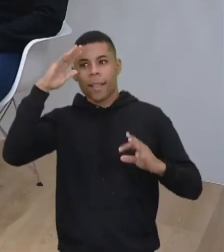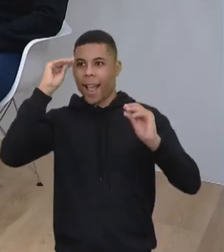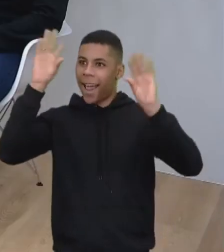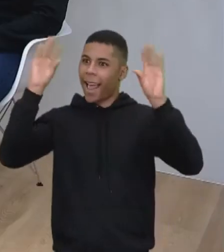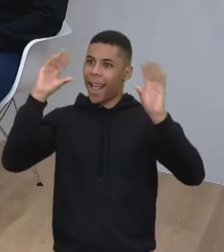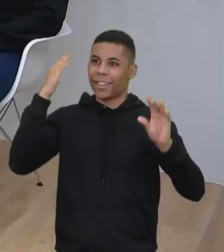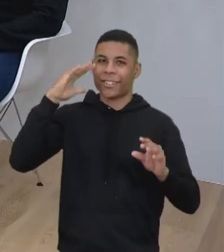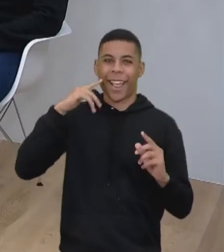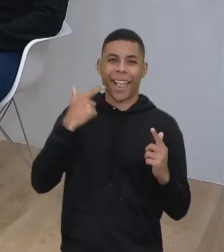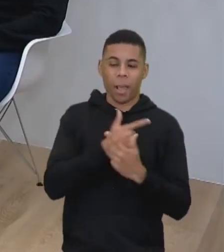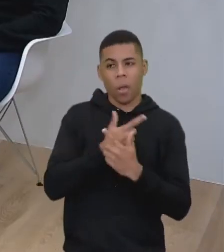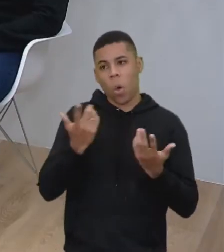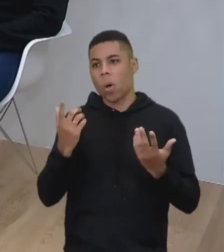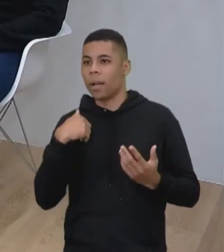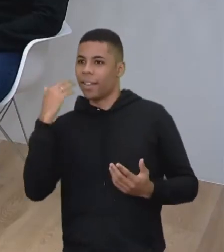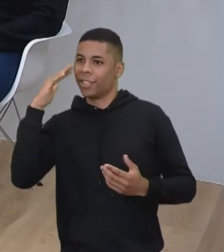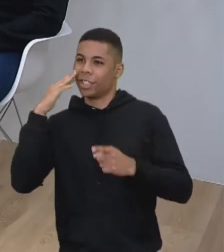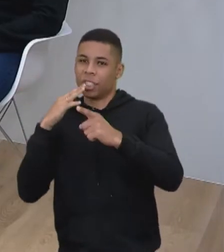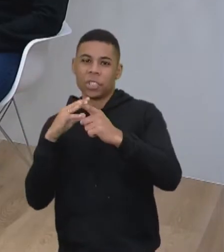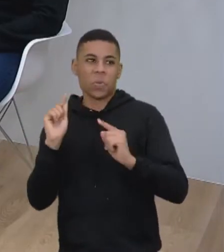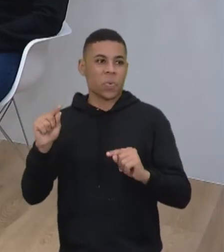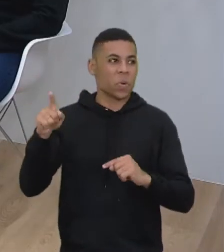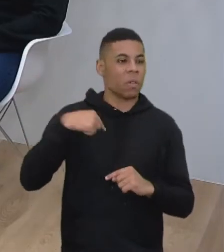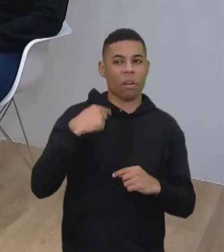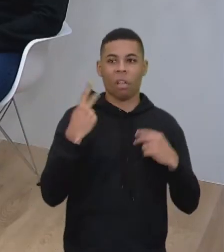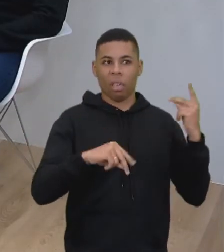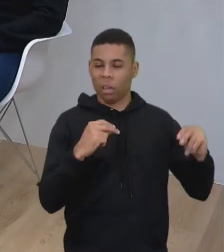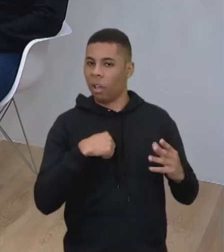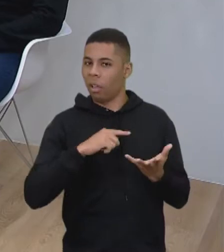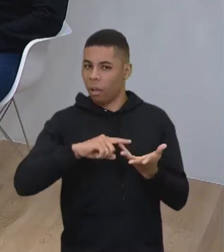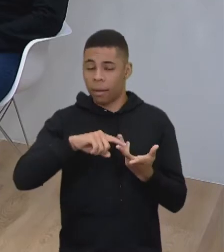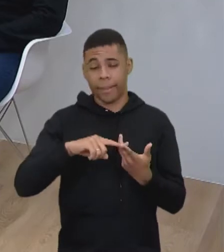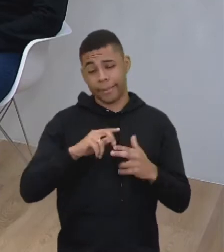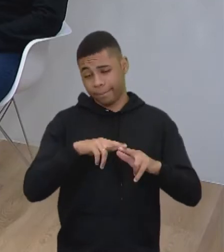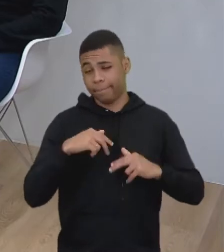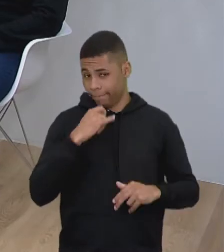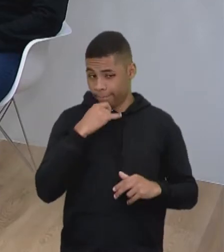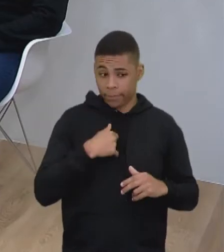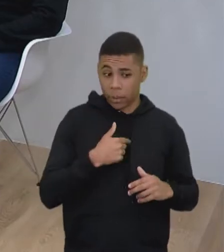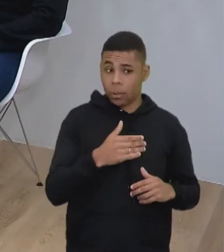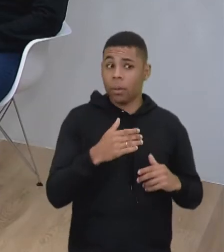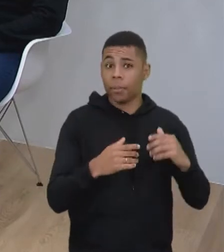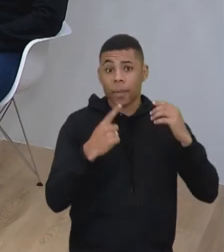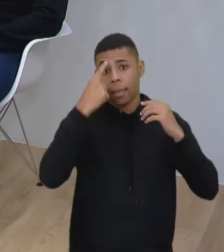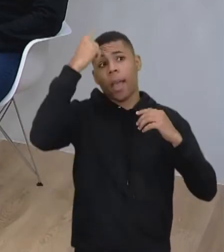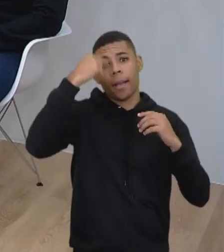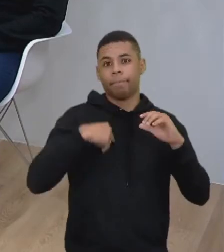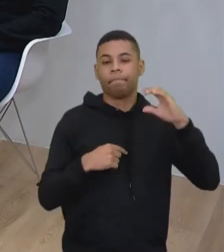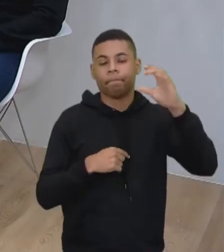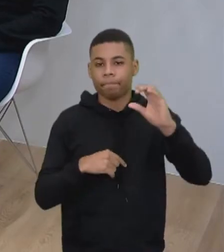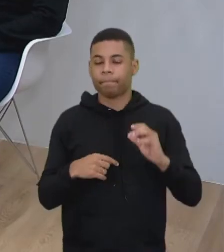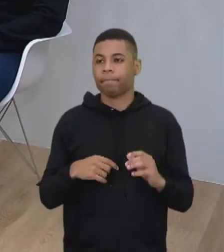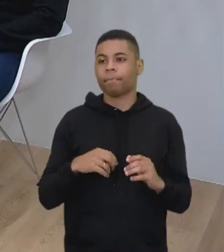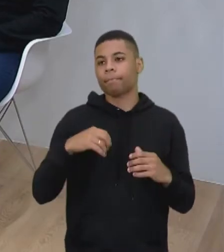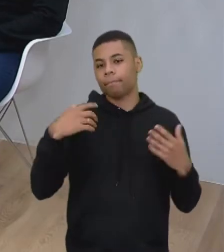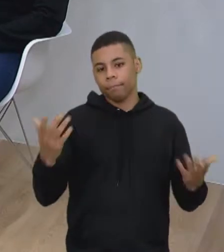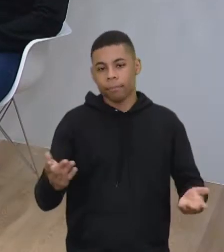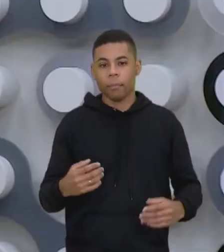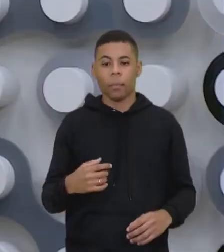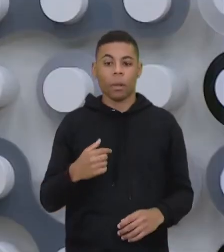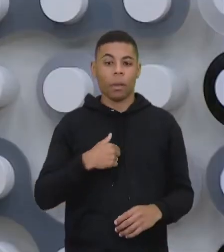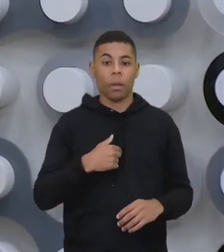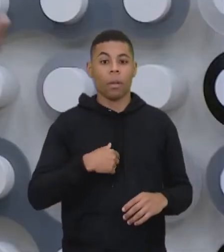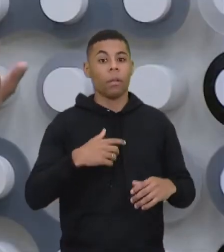vezes a gente pode estar divulgando um produto, quando na verdade eu quero divulgar uma ideia, divulgando uma ideia preconceituosa, quando na verdade eu estou querendo